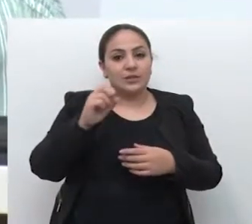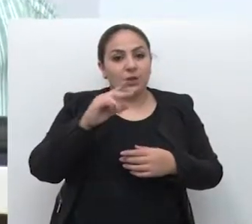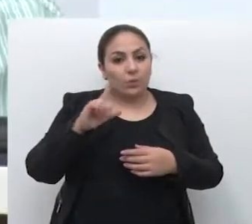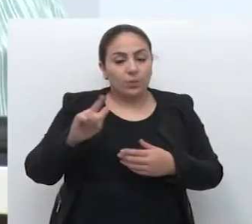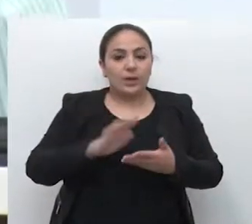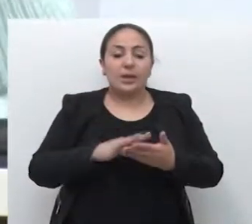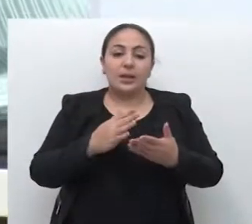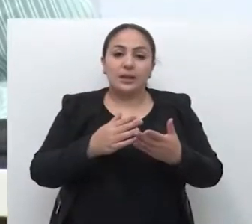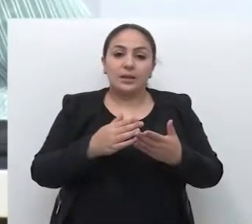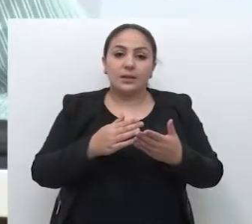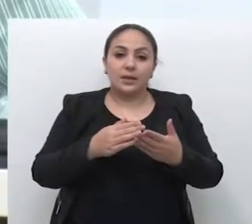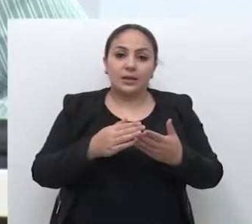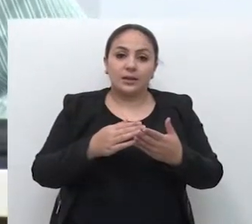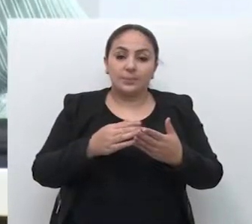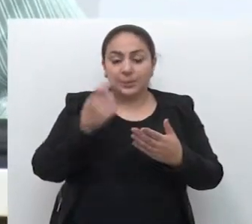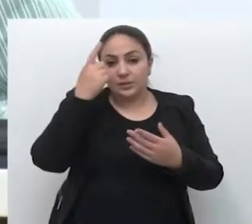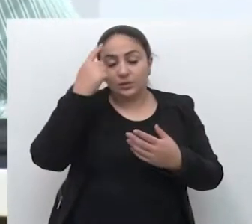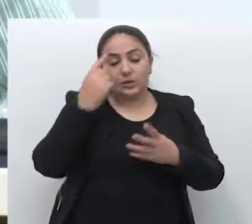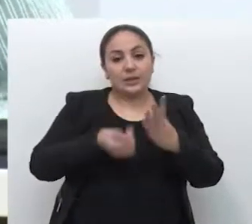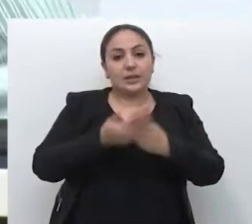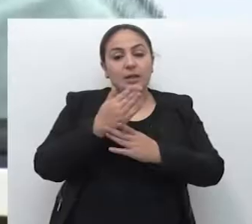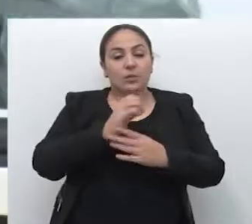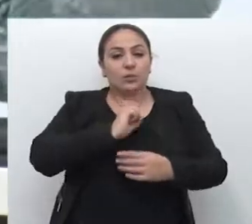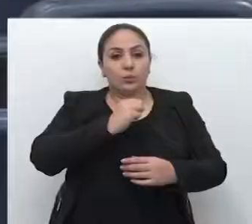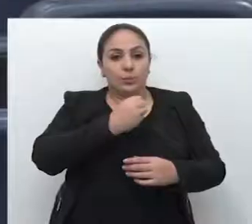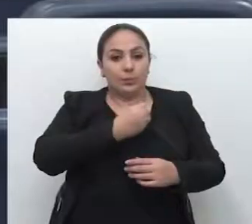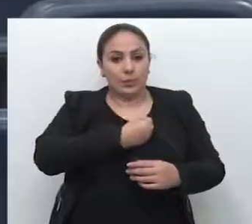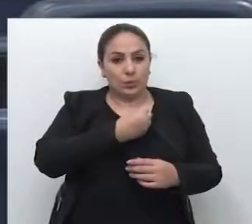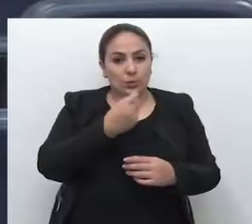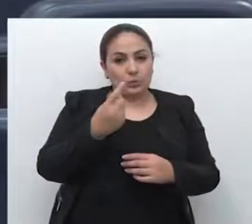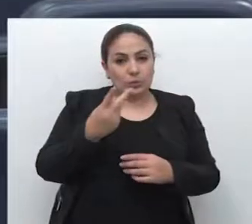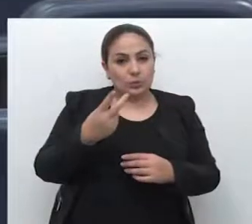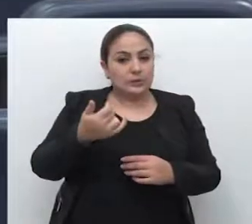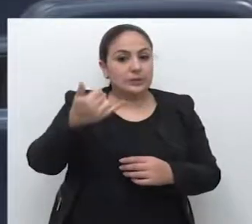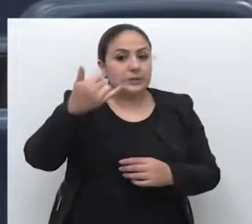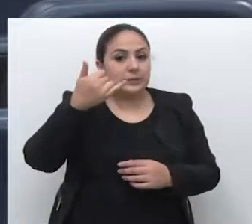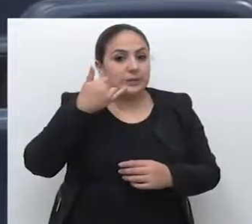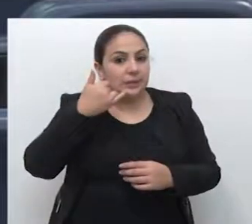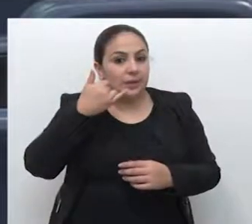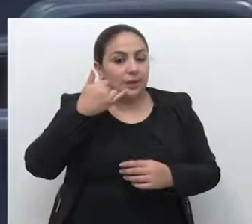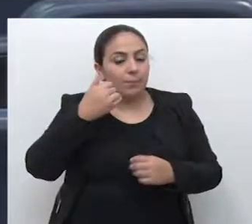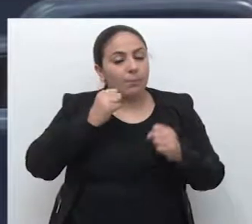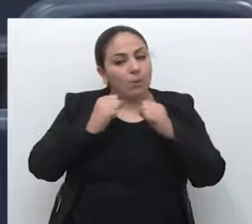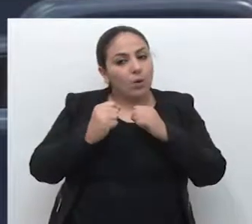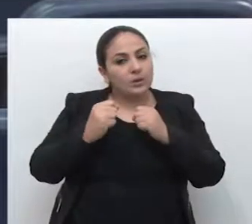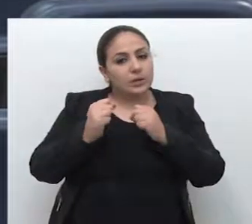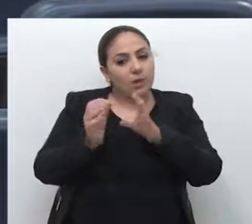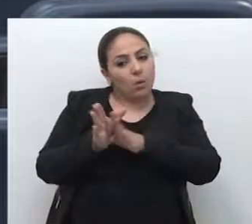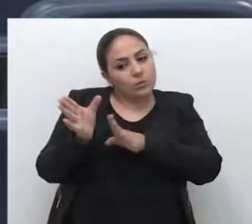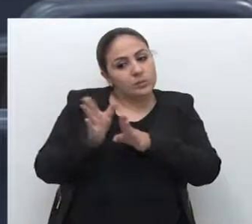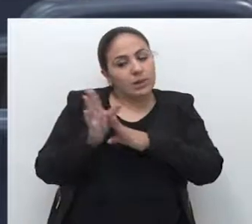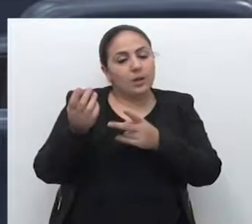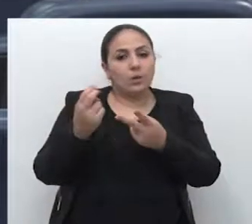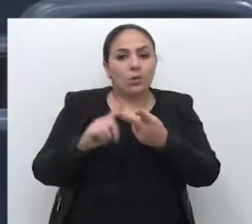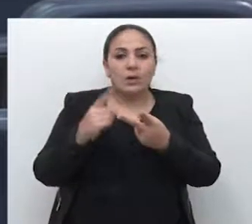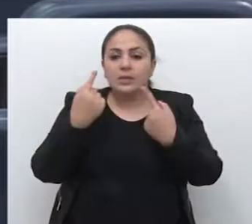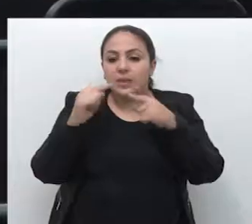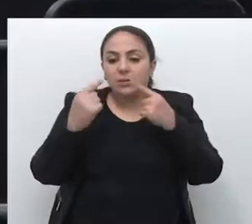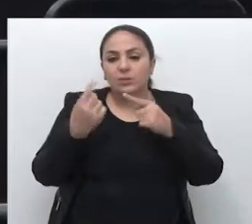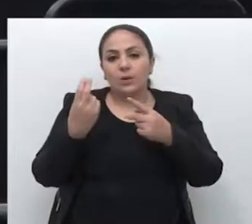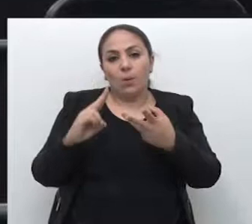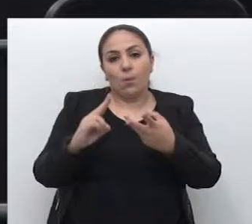a sugestão de criar o Disque Idoso Municipal. Um canal para receber orientações, denúncias